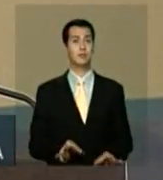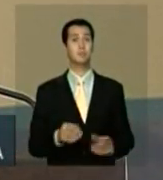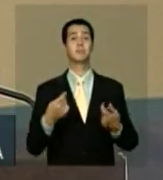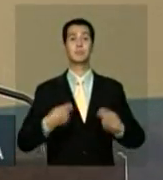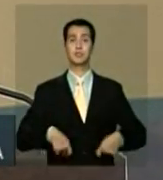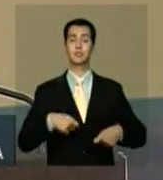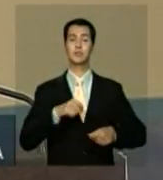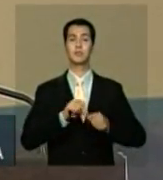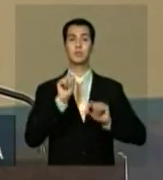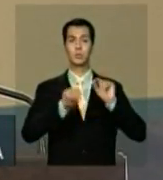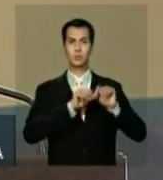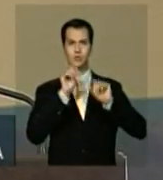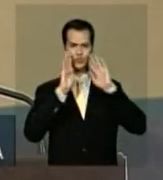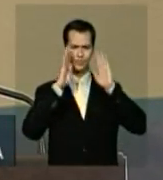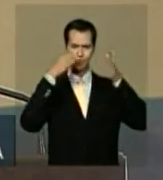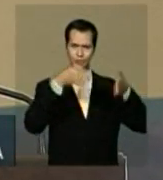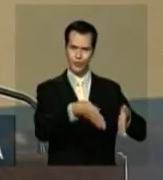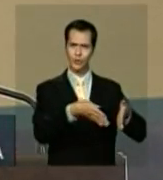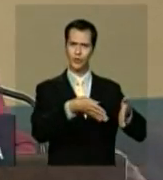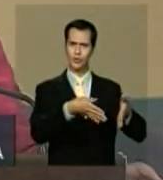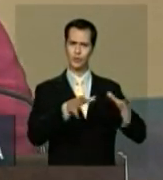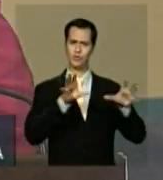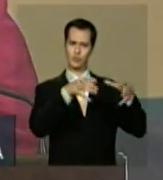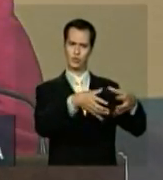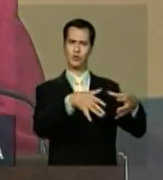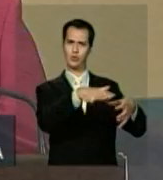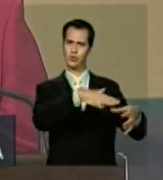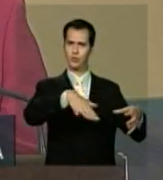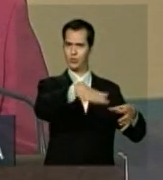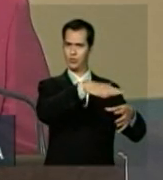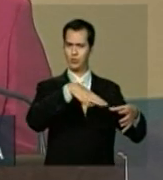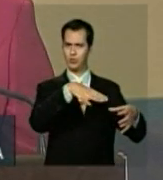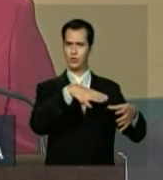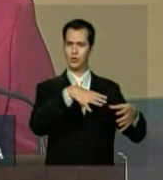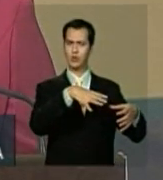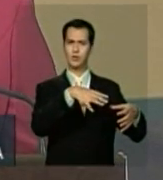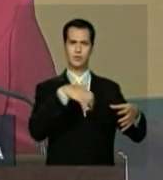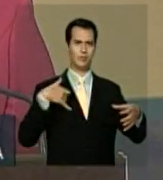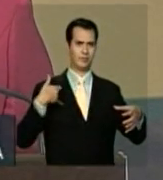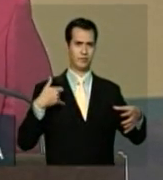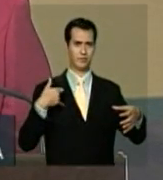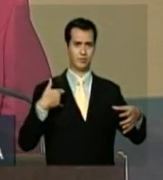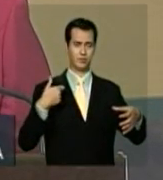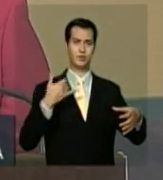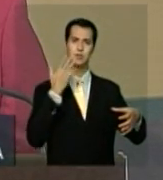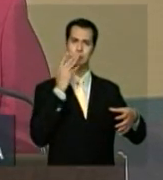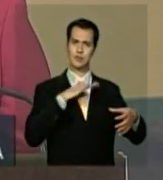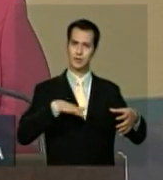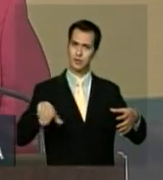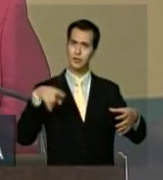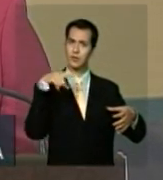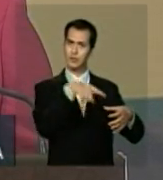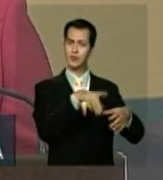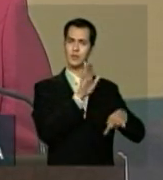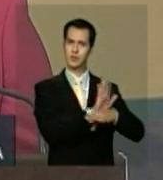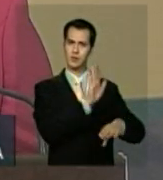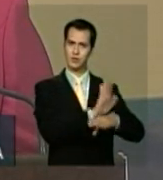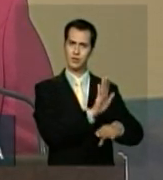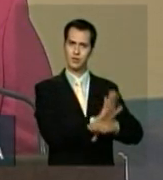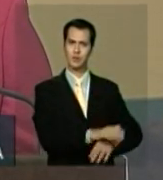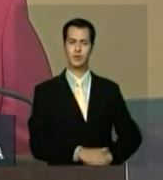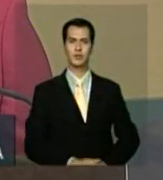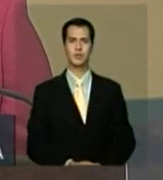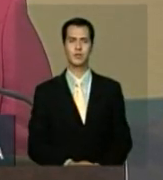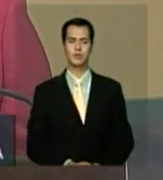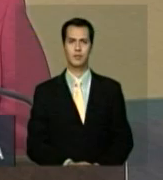centrar de centrar o nosso foco e o nosso olhar para essa faixa etária por